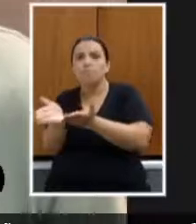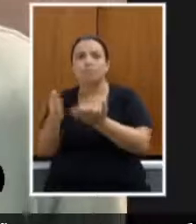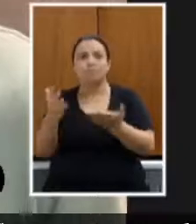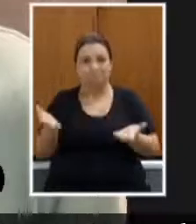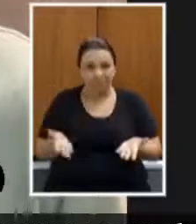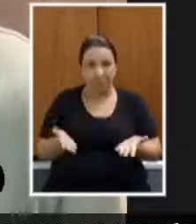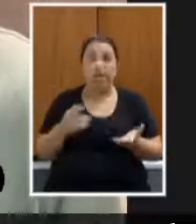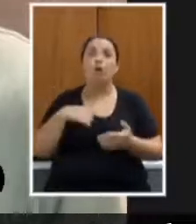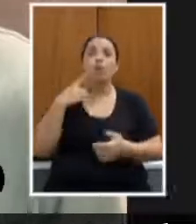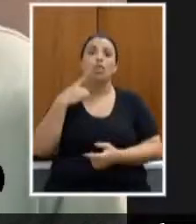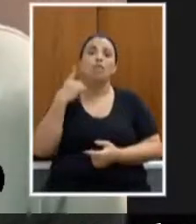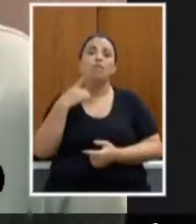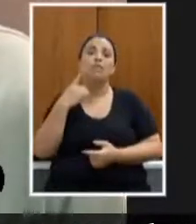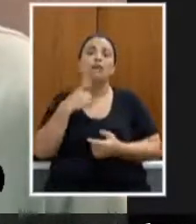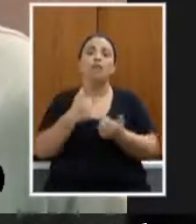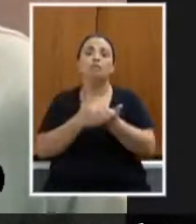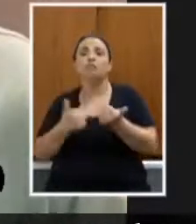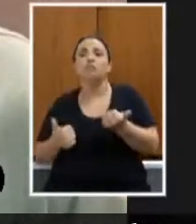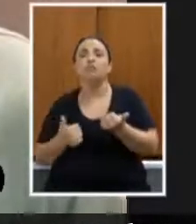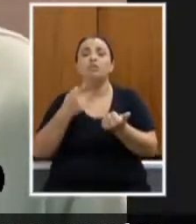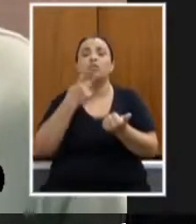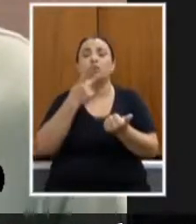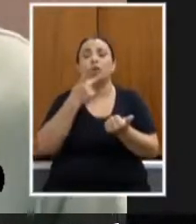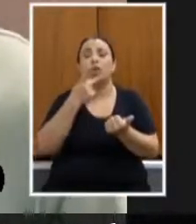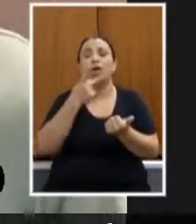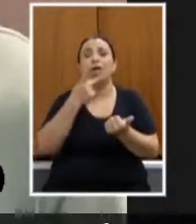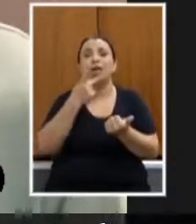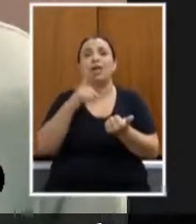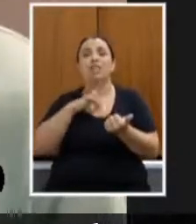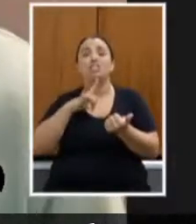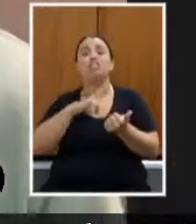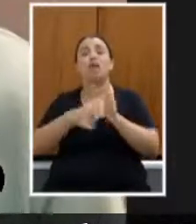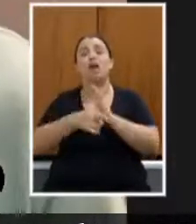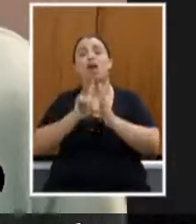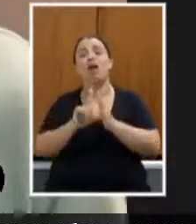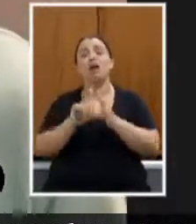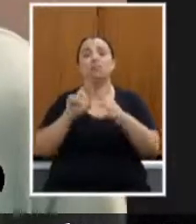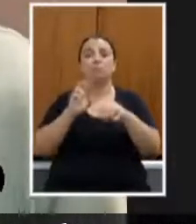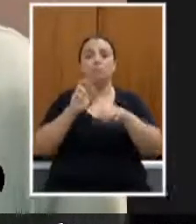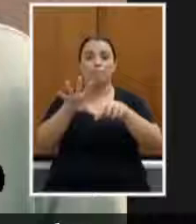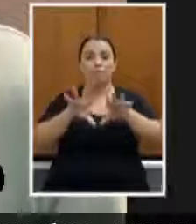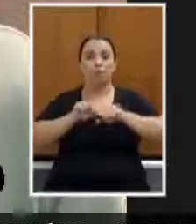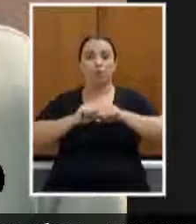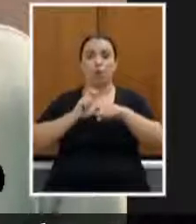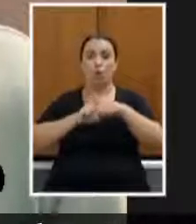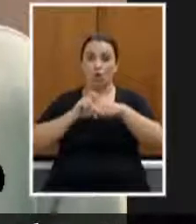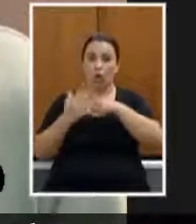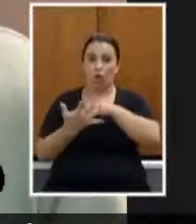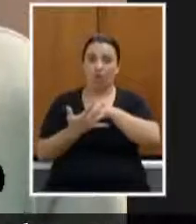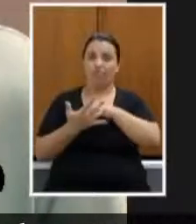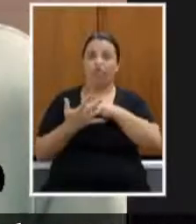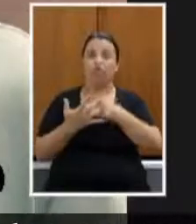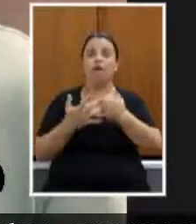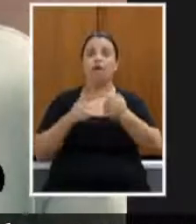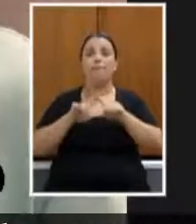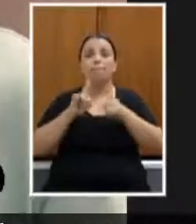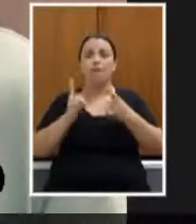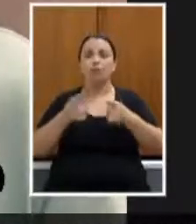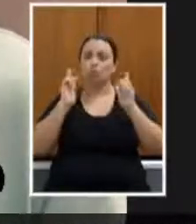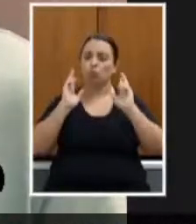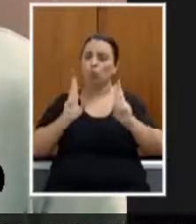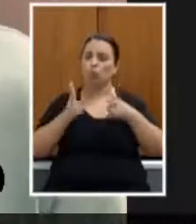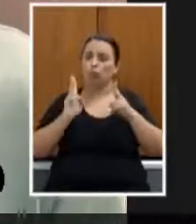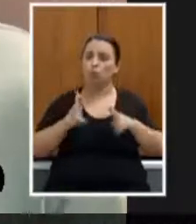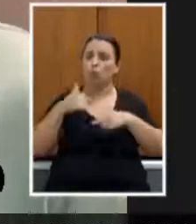Antônio Carlos Arantes, estava de Covid, estava ele recluso, de quarentena, mas mesmo assim, ligou o seu celular